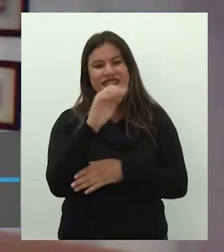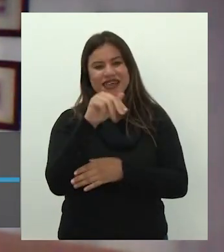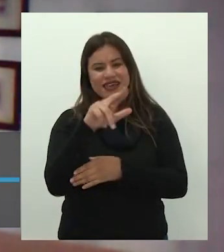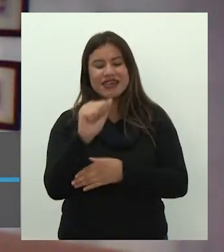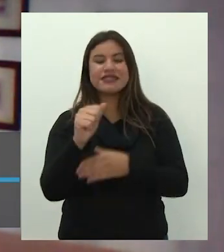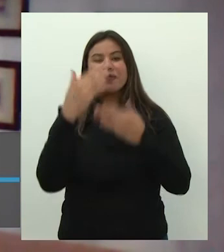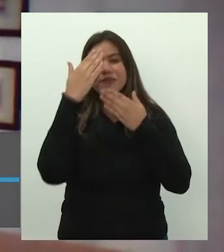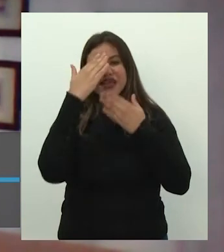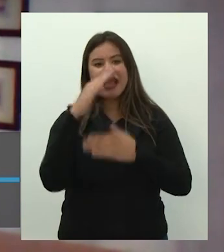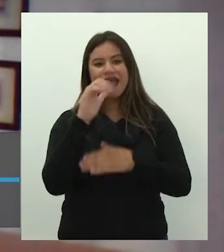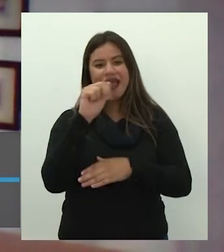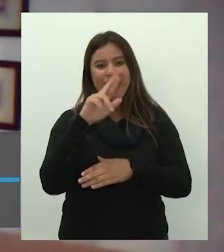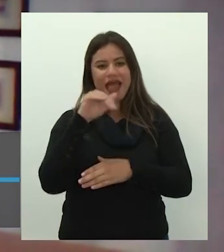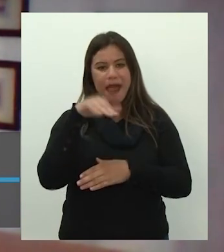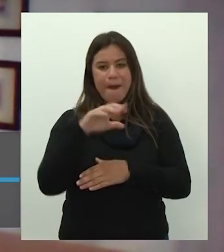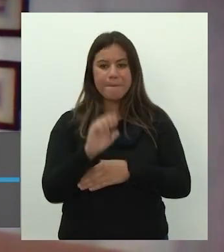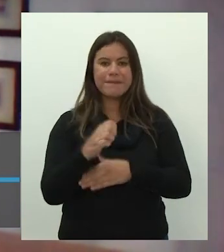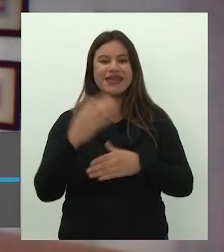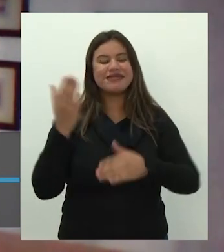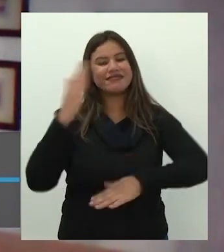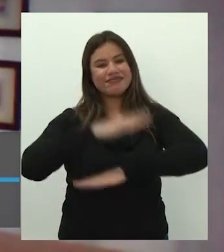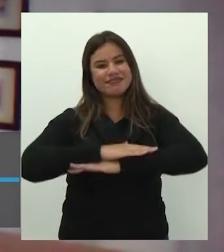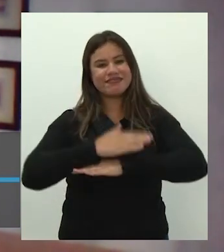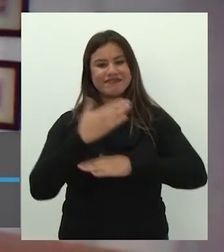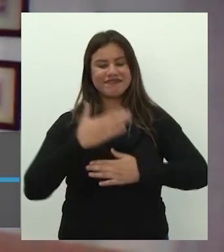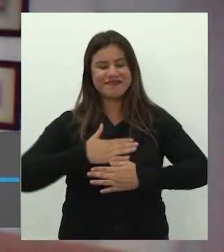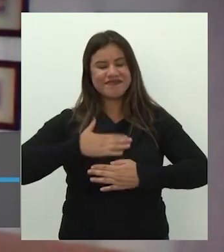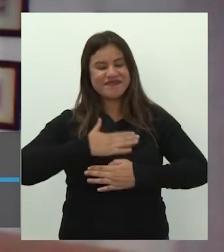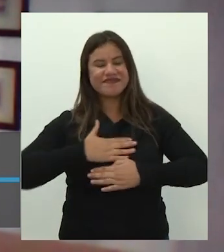obrigada, Carmen, por essa tarde.